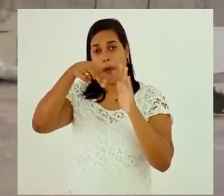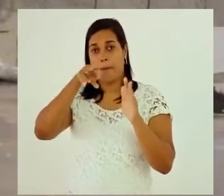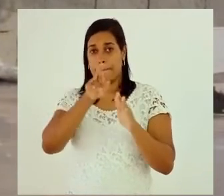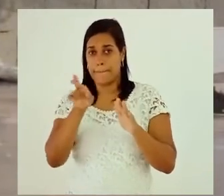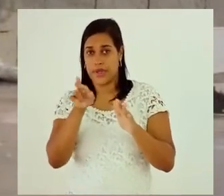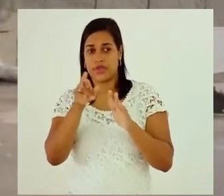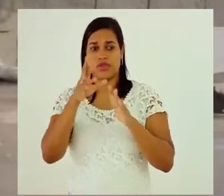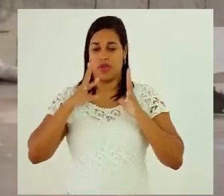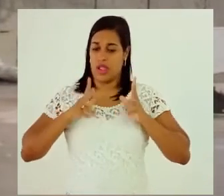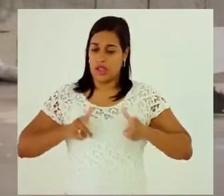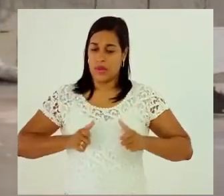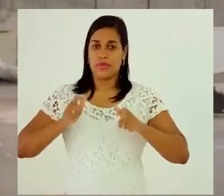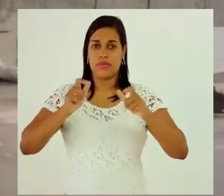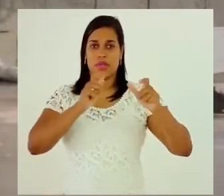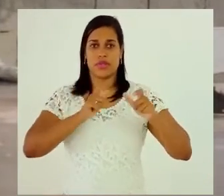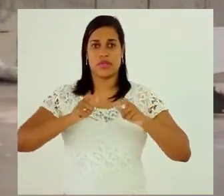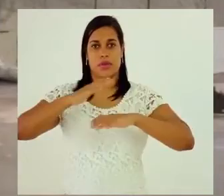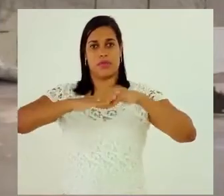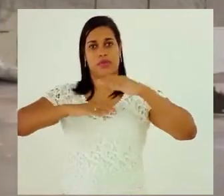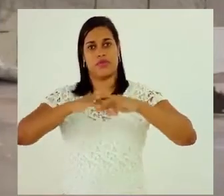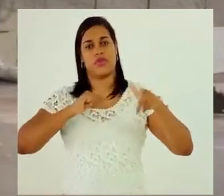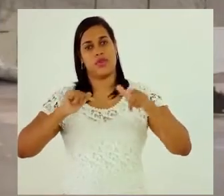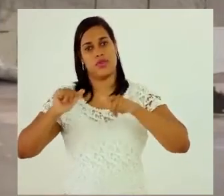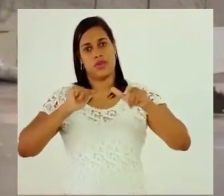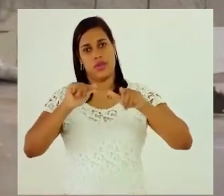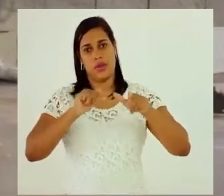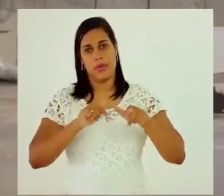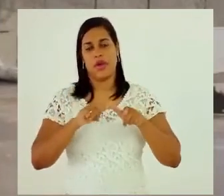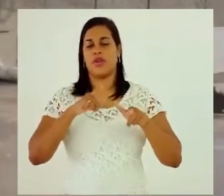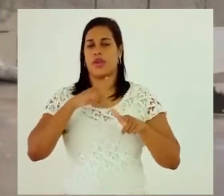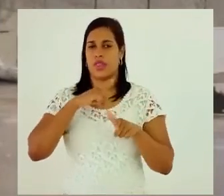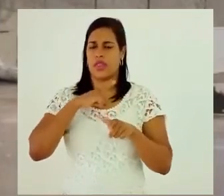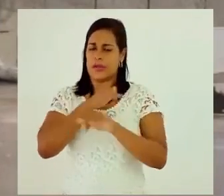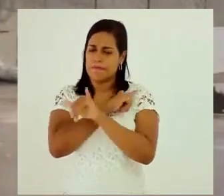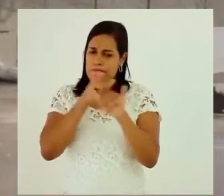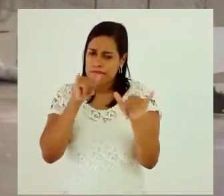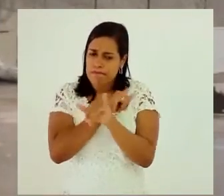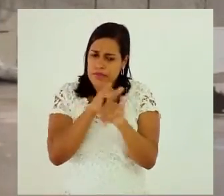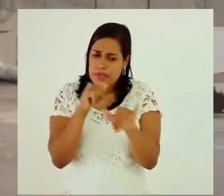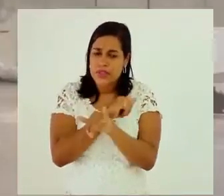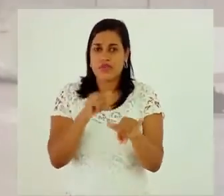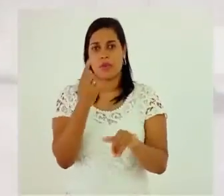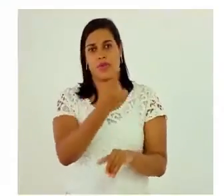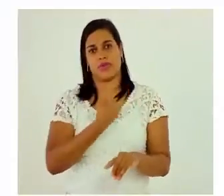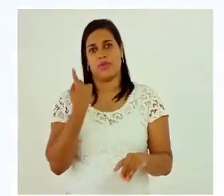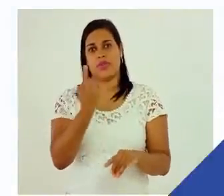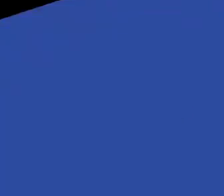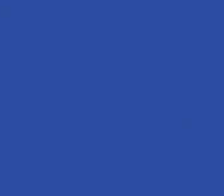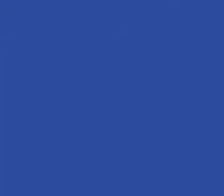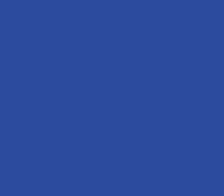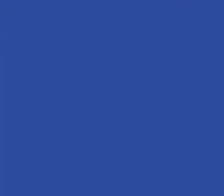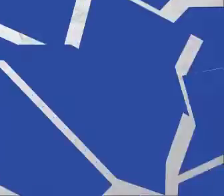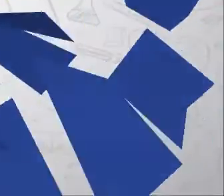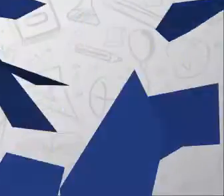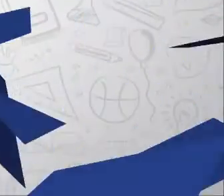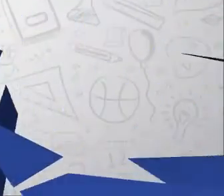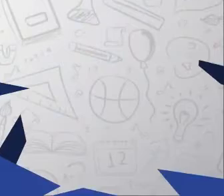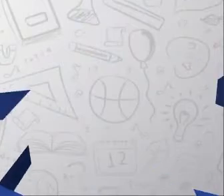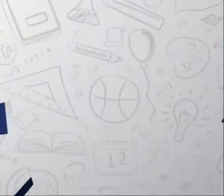MRs informações sobre os riscos ocupacionais, que a gente vai ter muito mais informação também, ok?